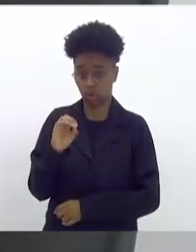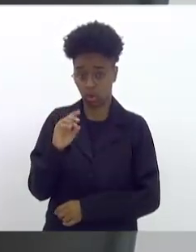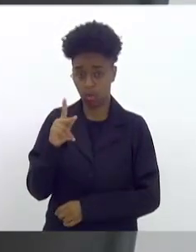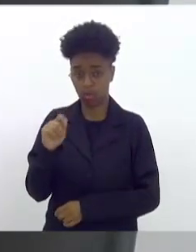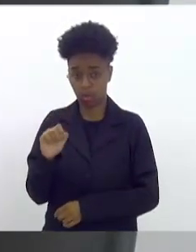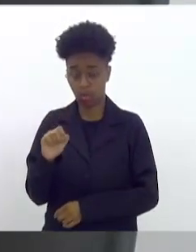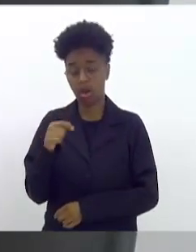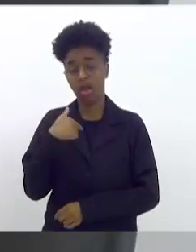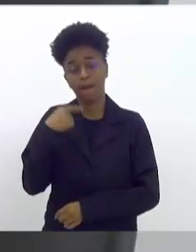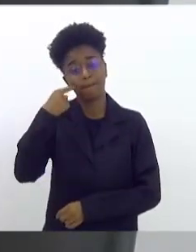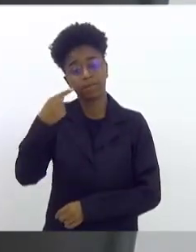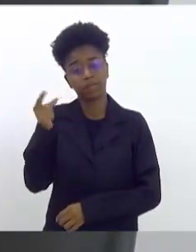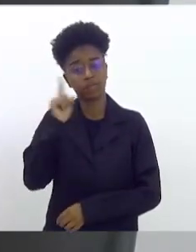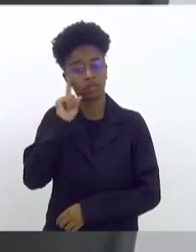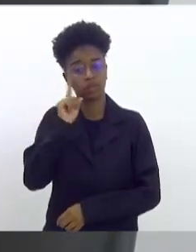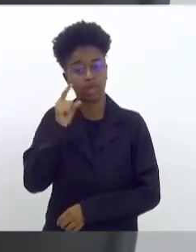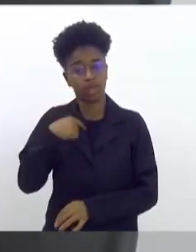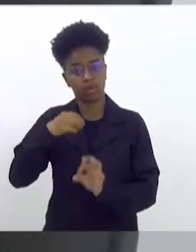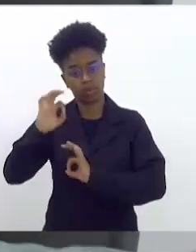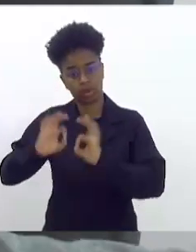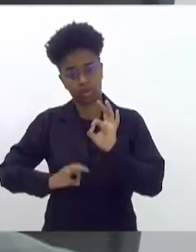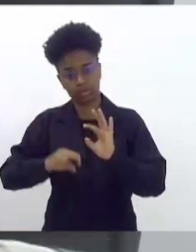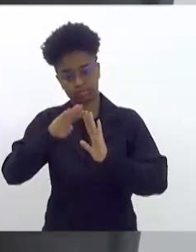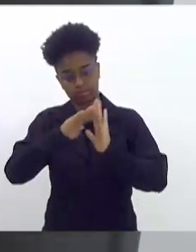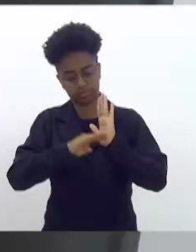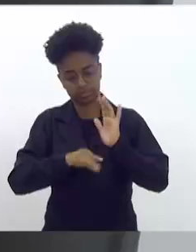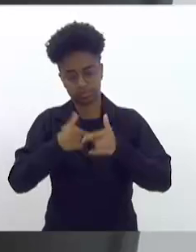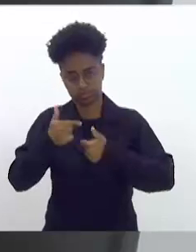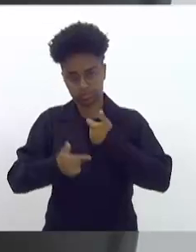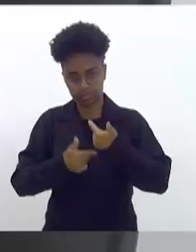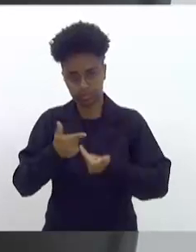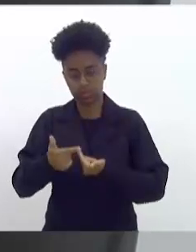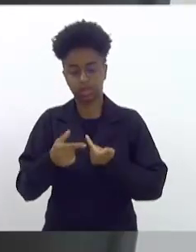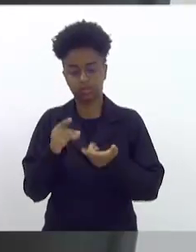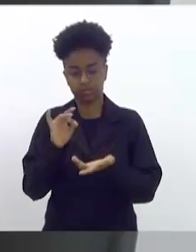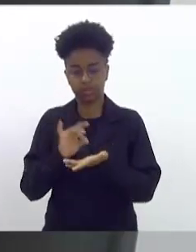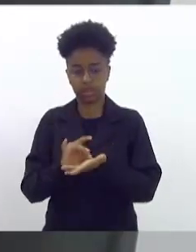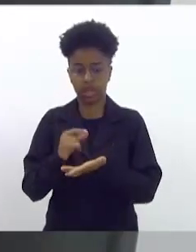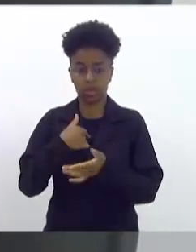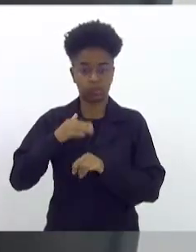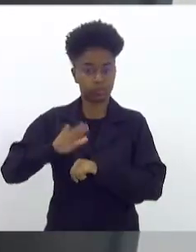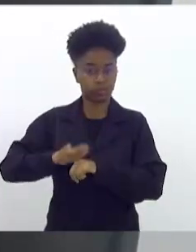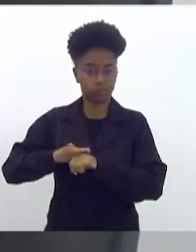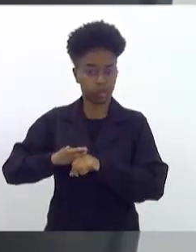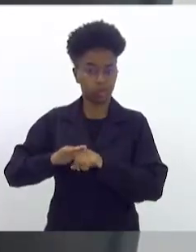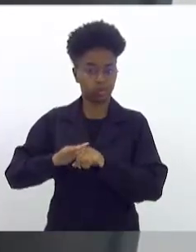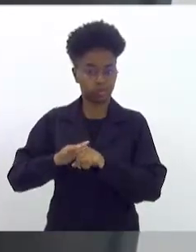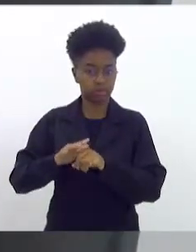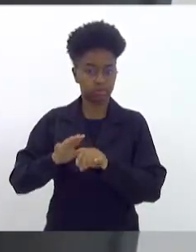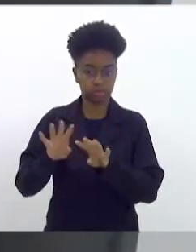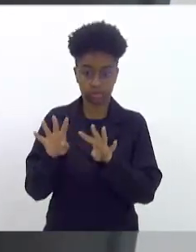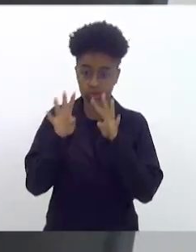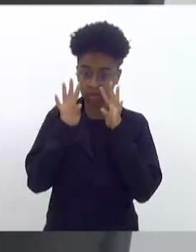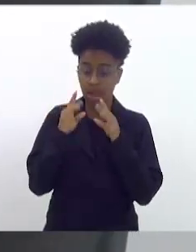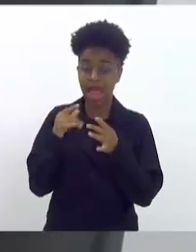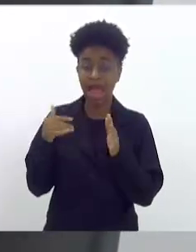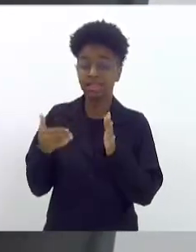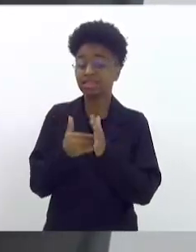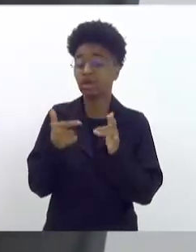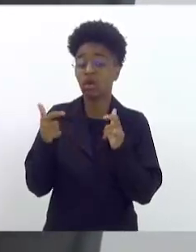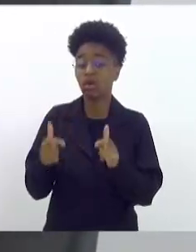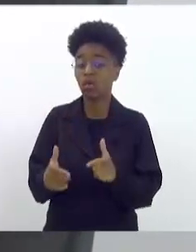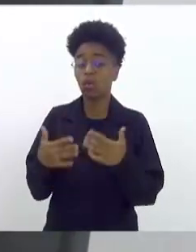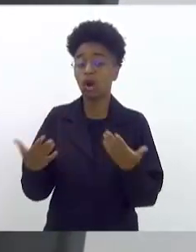os dias. Quando estava fazendo esse plano de trabalho, foi um alerta que fiz a mim, né? Até onde, qual